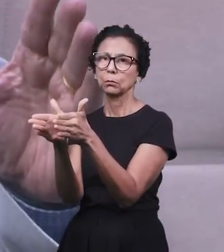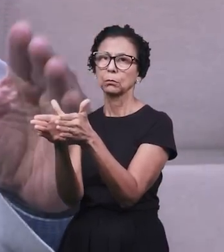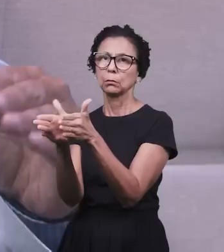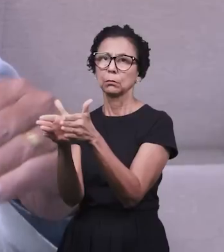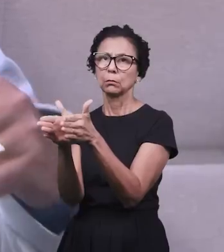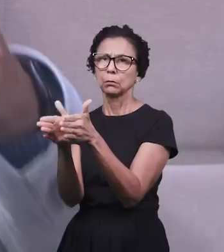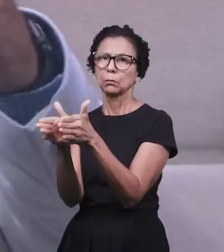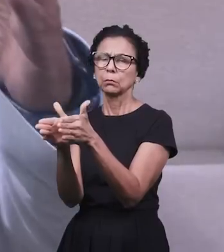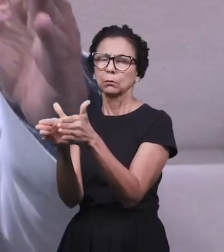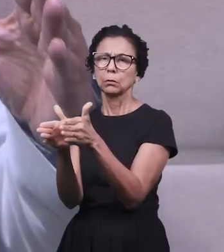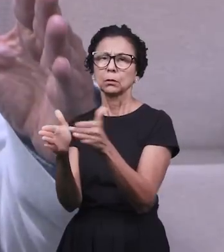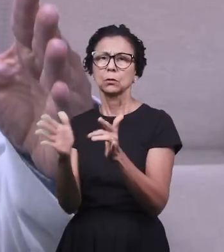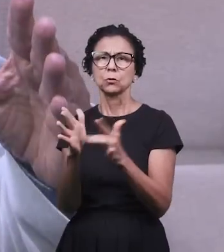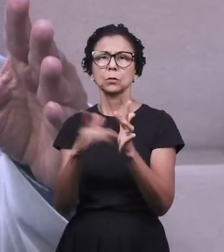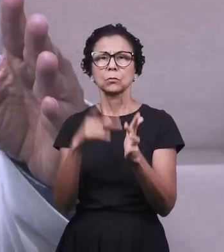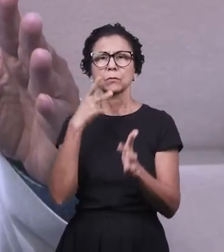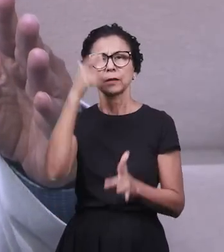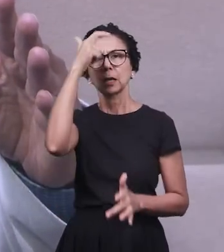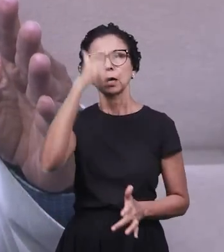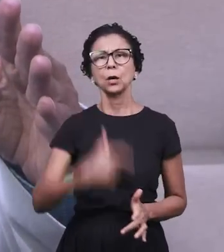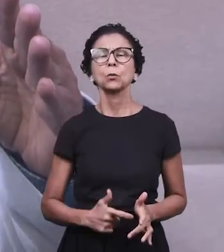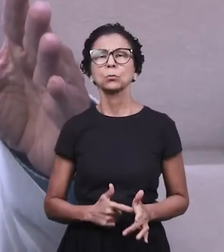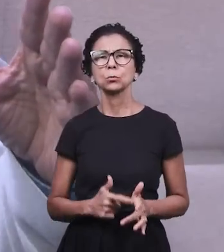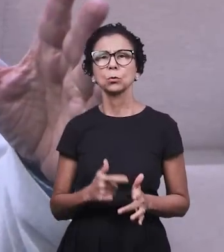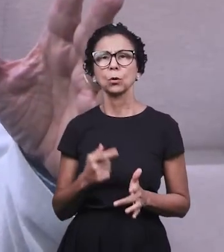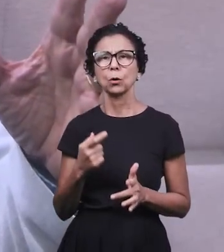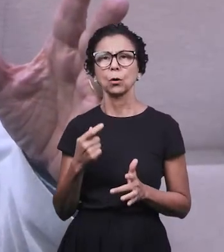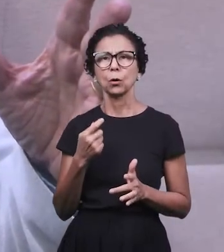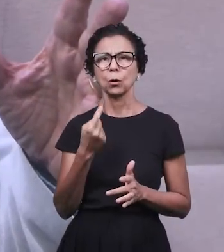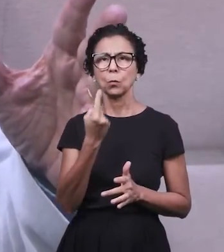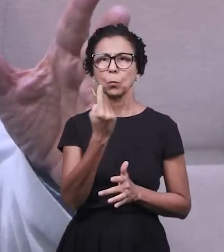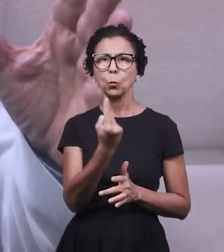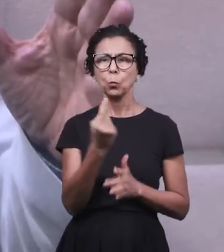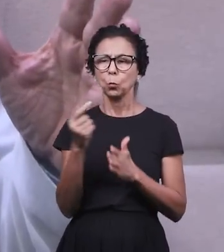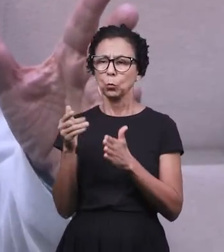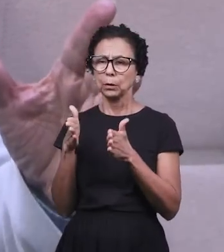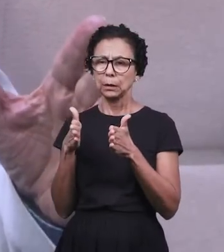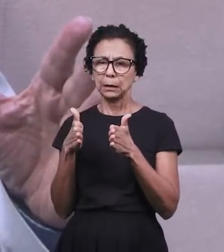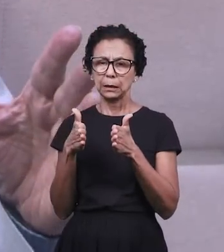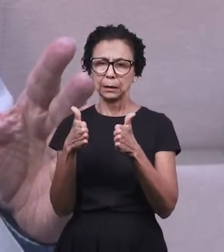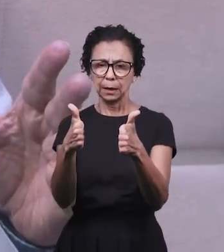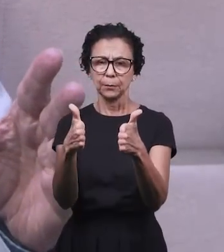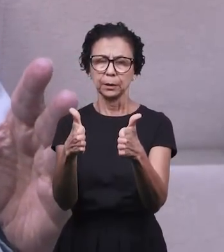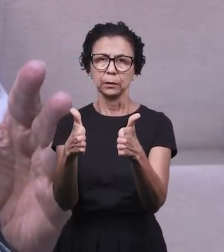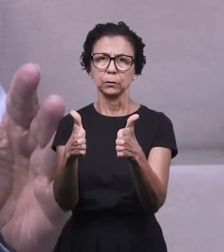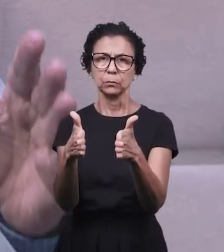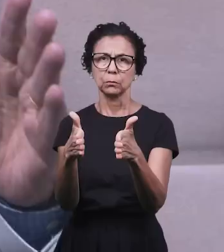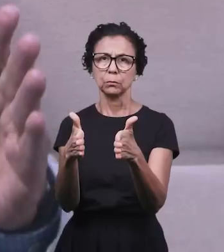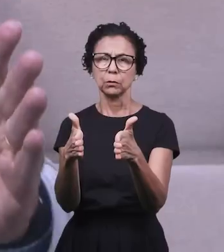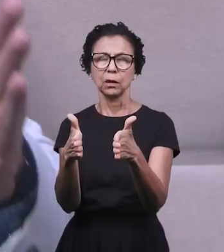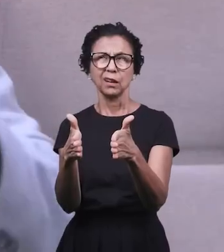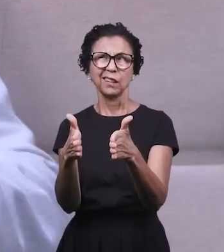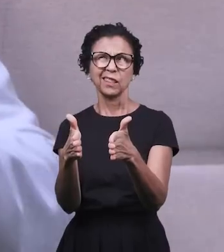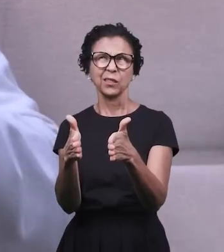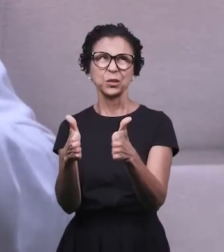Uhum. Eu sou o caminho. Jesus não é um dos caminhos. Então eu posso entrar por Jesus para ir para o céu, outro, não, mas eu posso